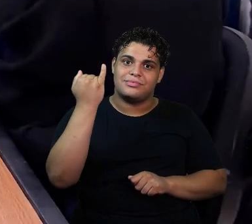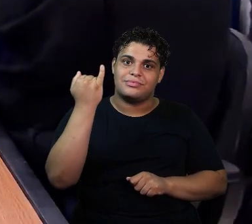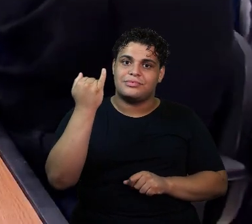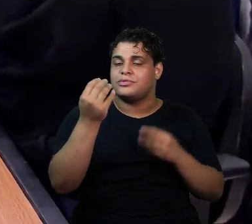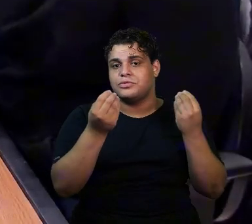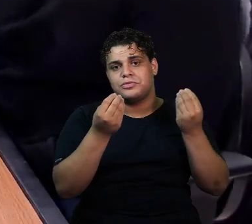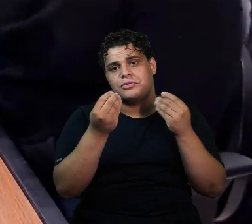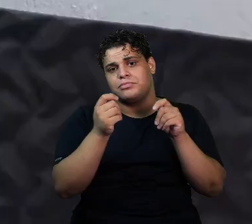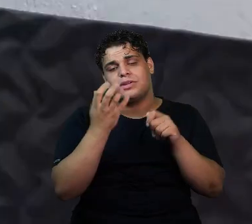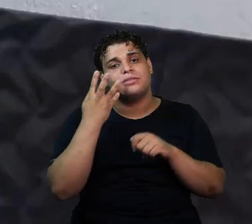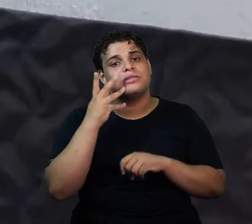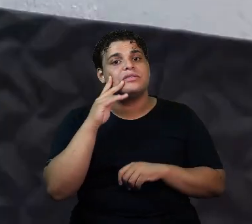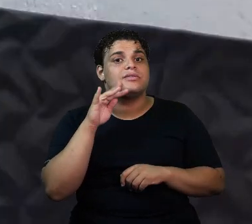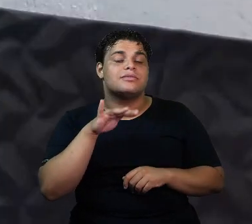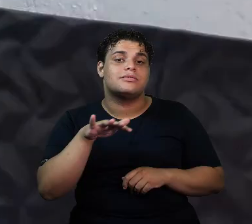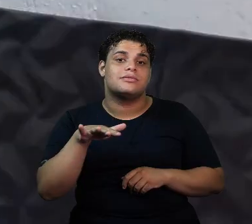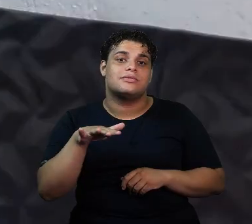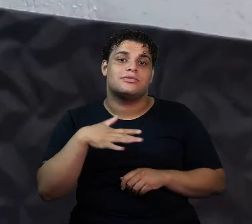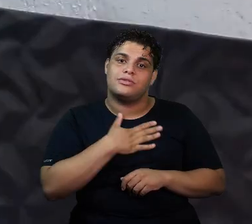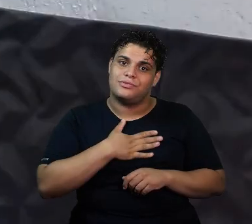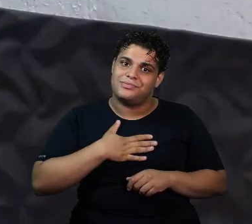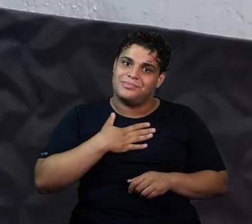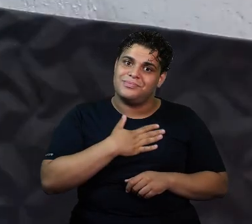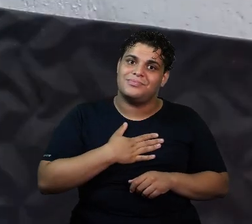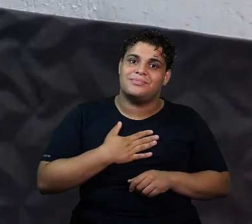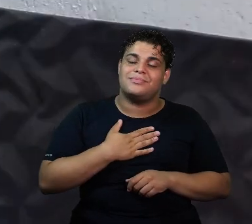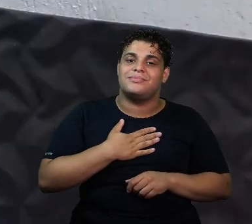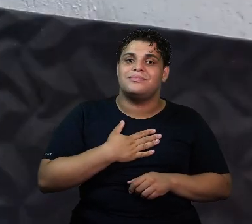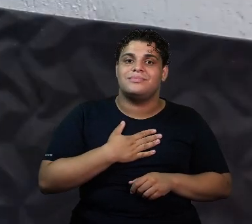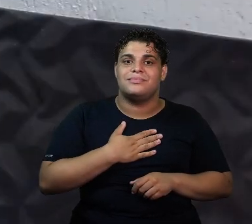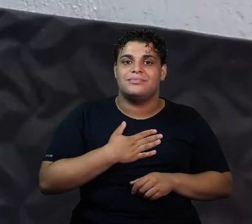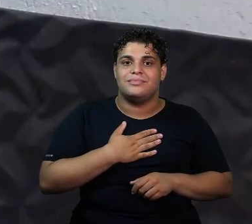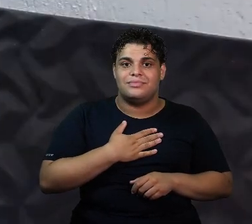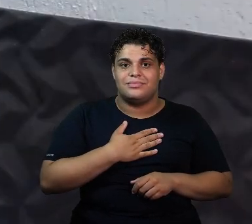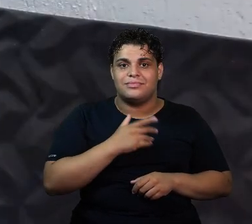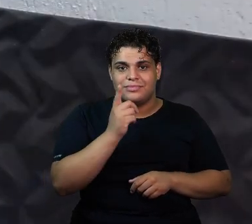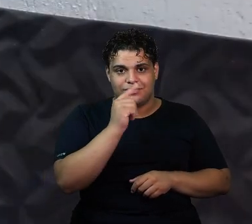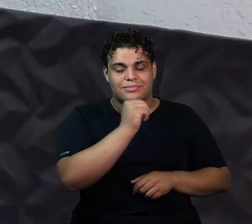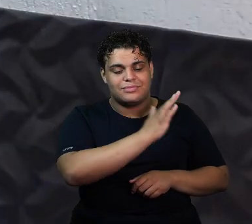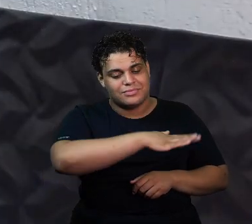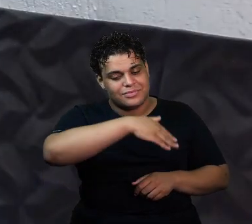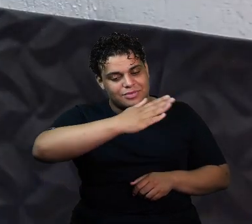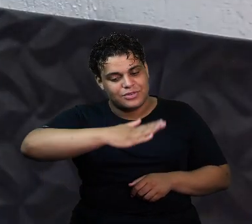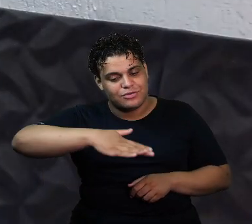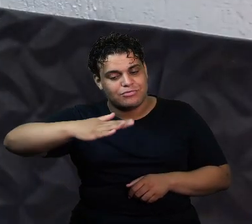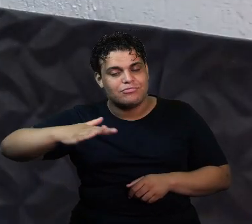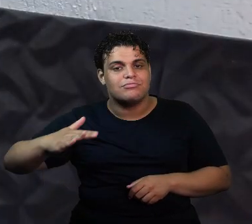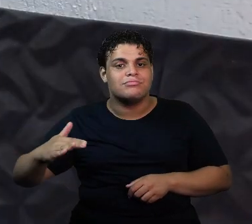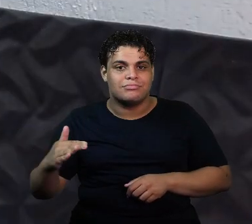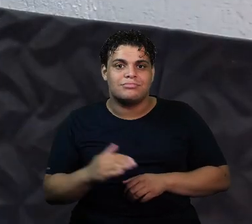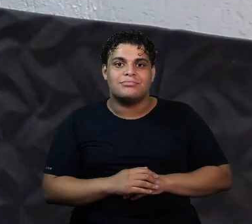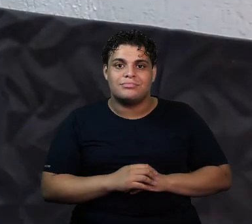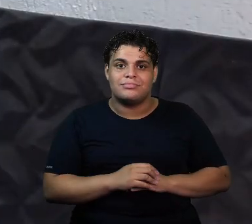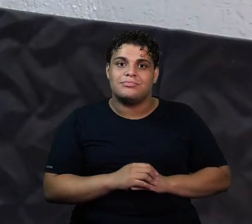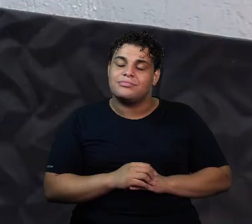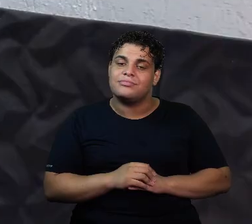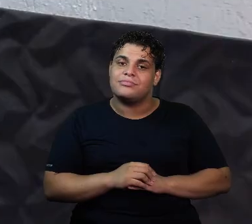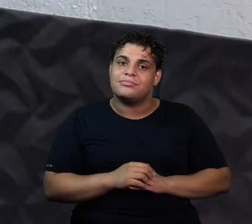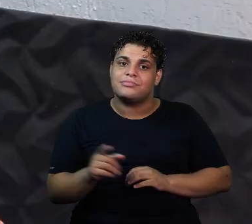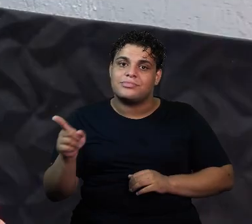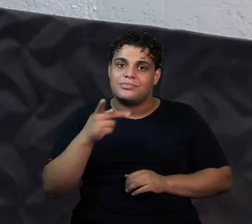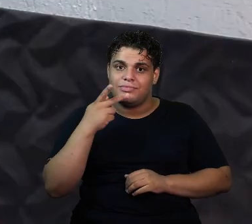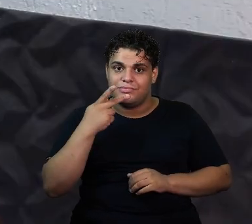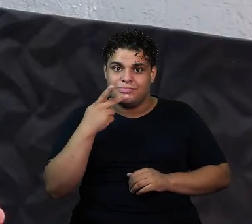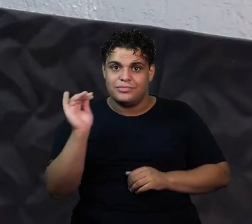de fazer as crianças gostarem, né, do oceano, igual o Rafael falou, né, que esse é um